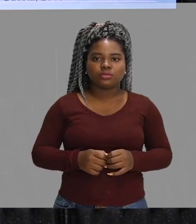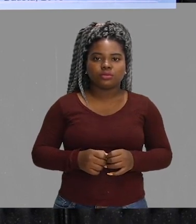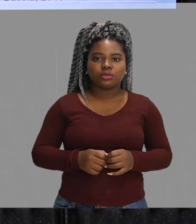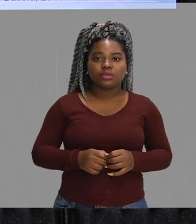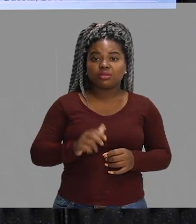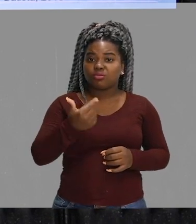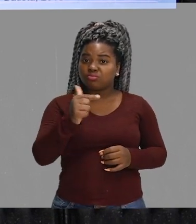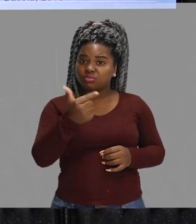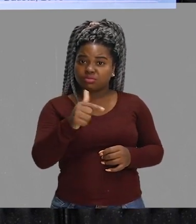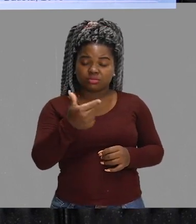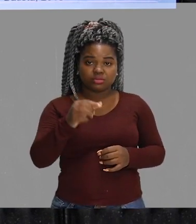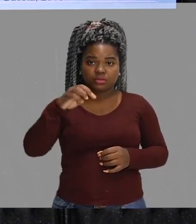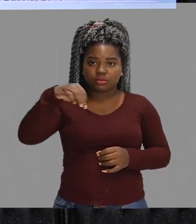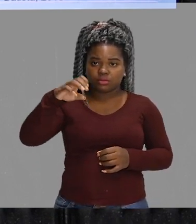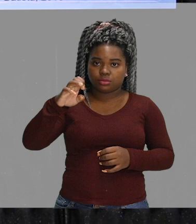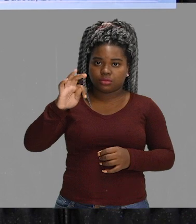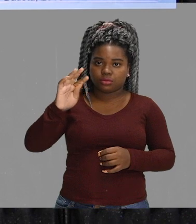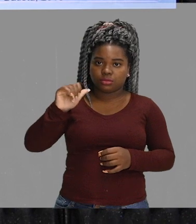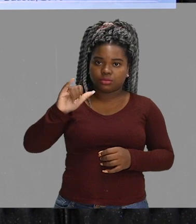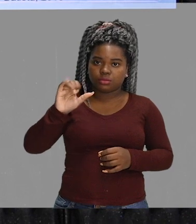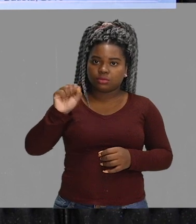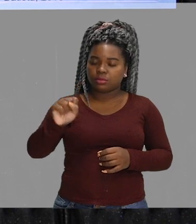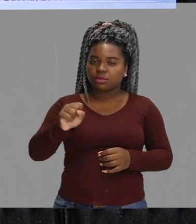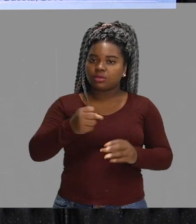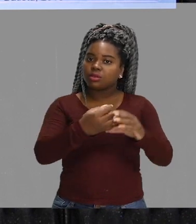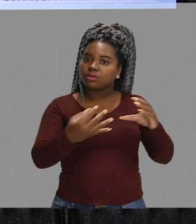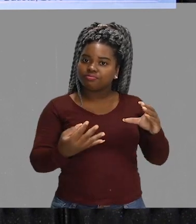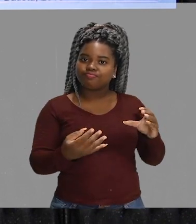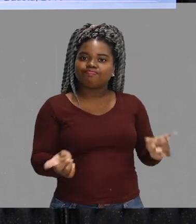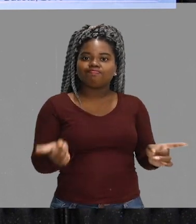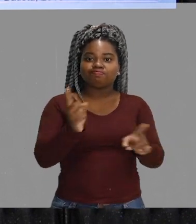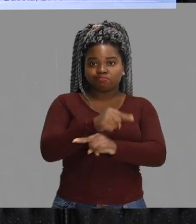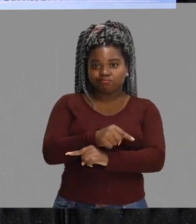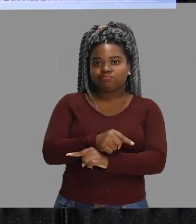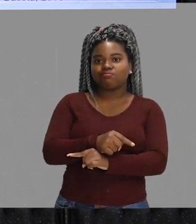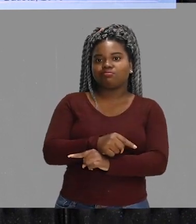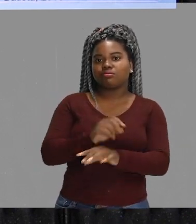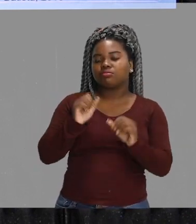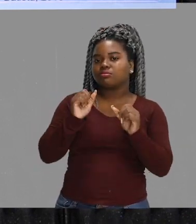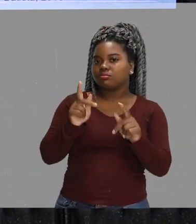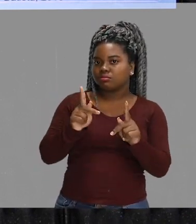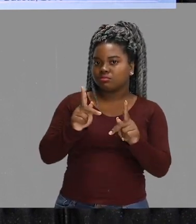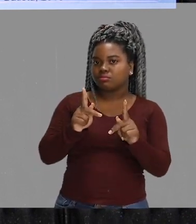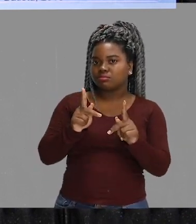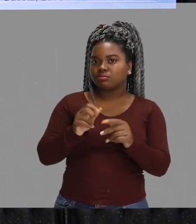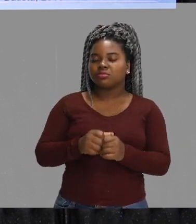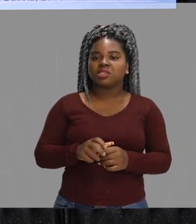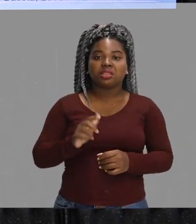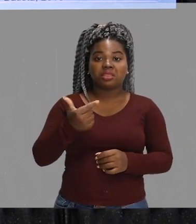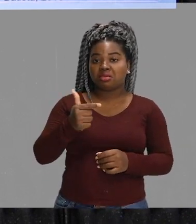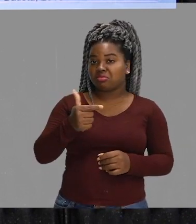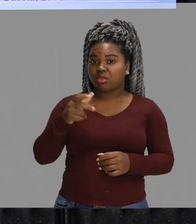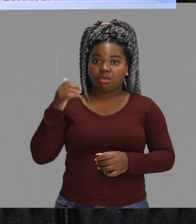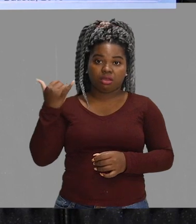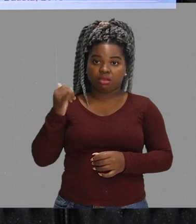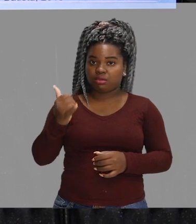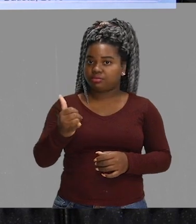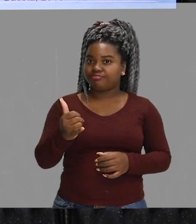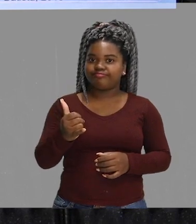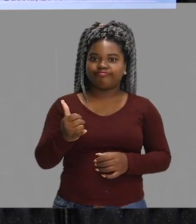o D6. Então, terminou em D6, 6 mais 2, 8. 8B. O D9 e o D10, eles